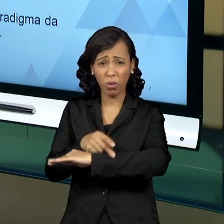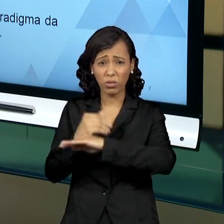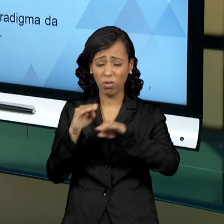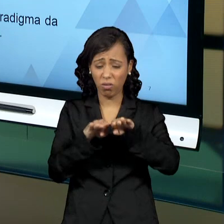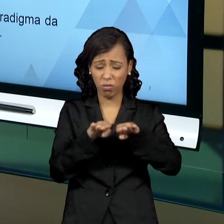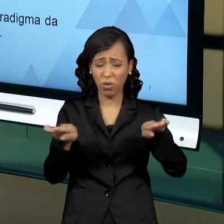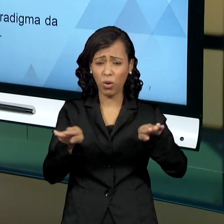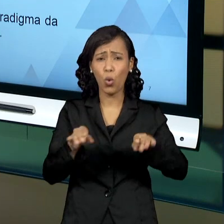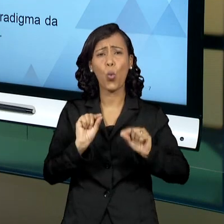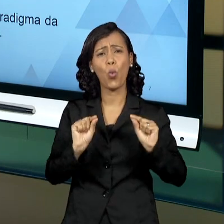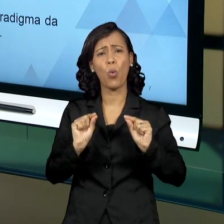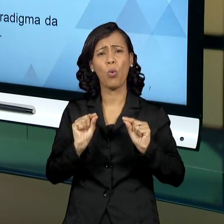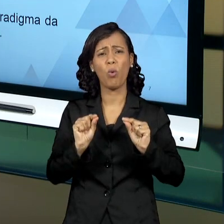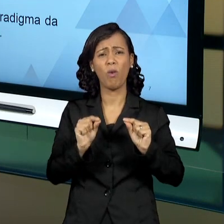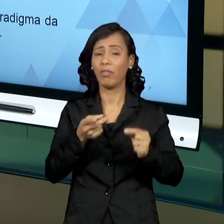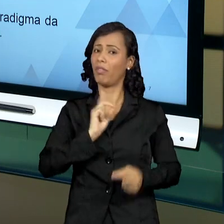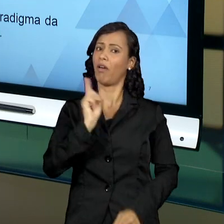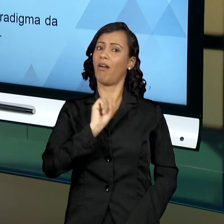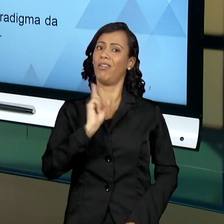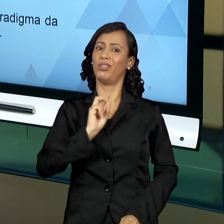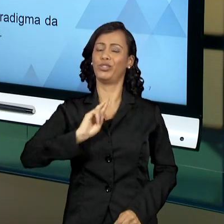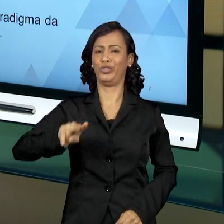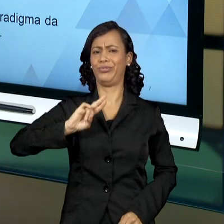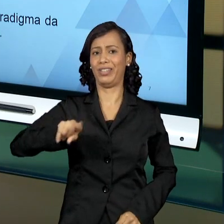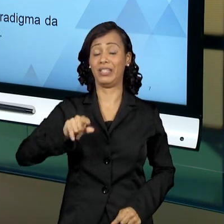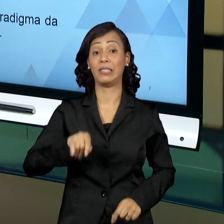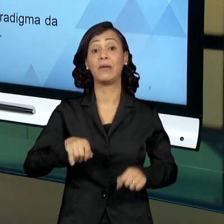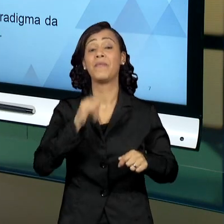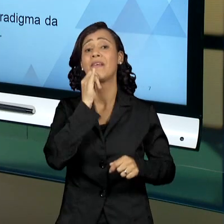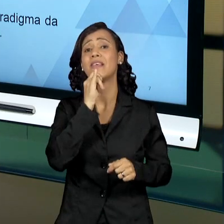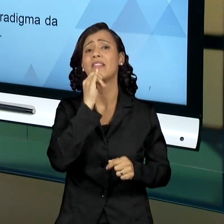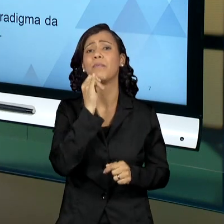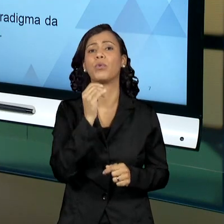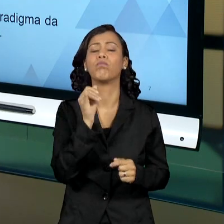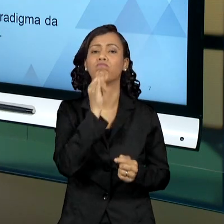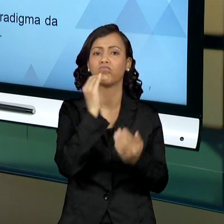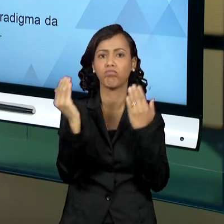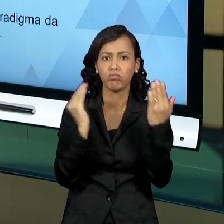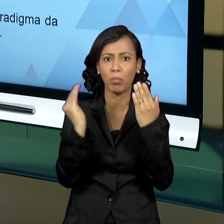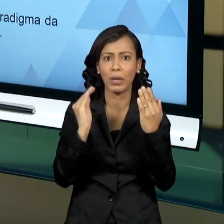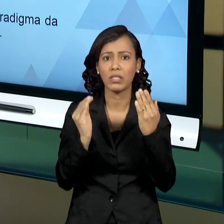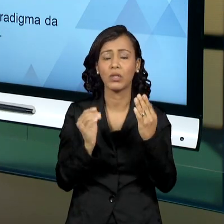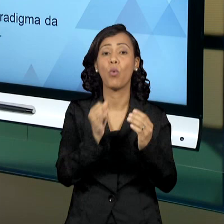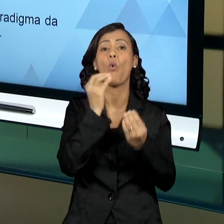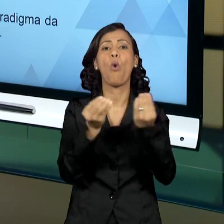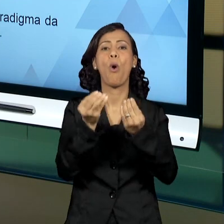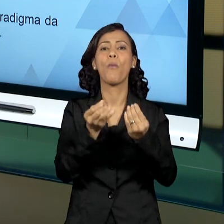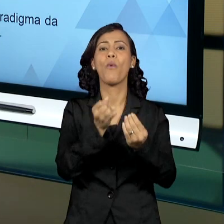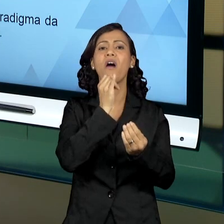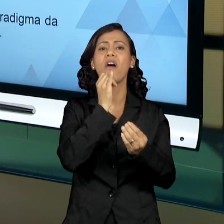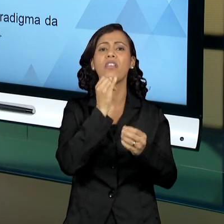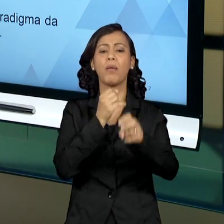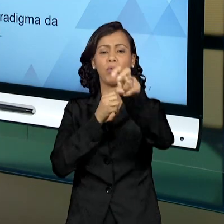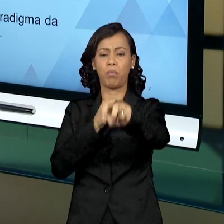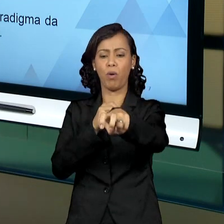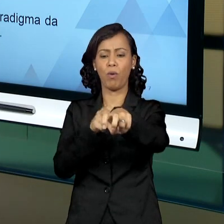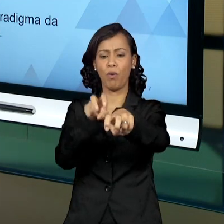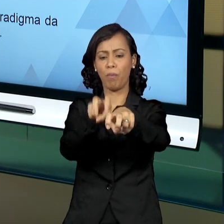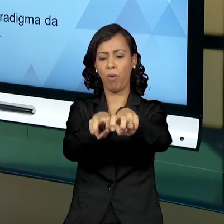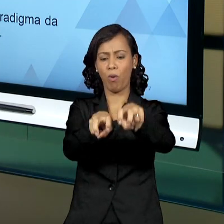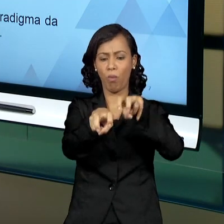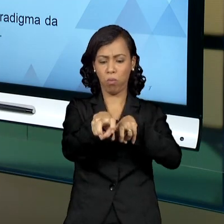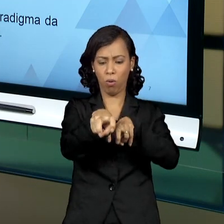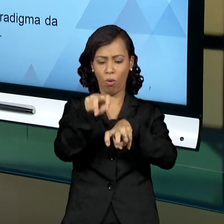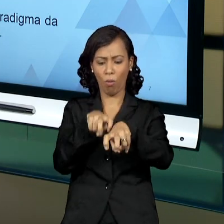significa boca-nuca? Basicamente, filas indianas, um aluno, a boca dele sentado atrás da nuca